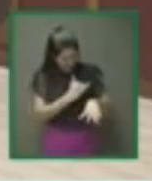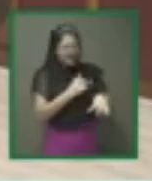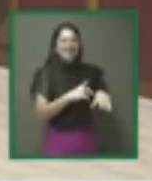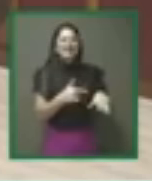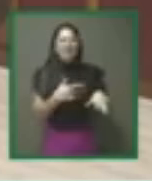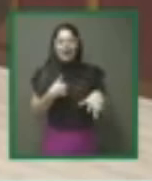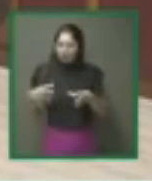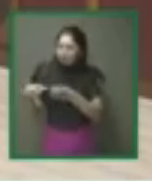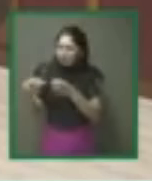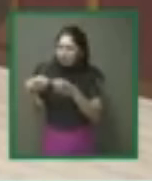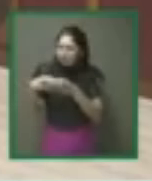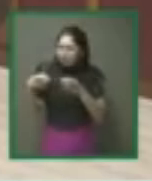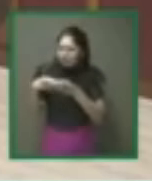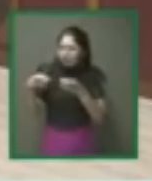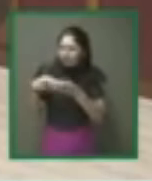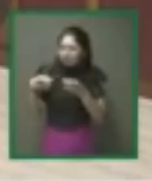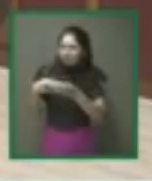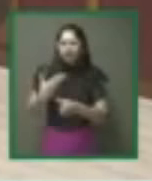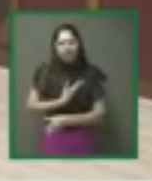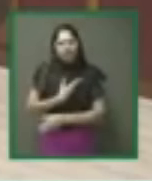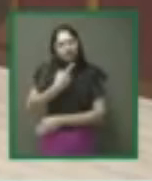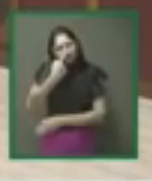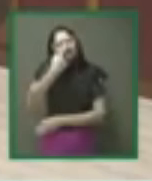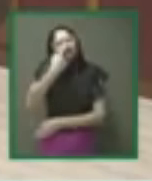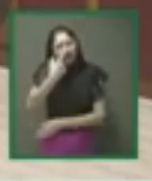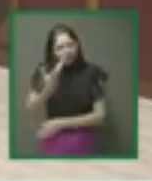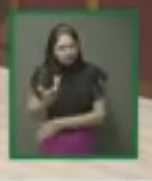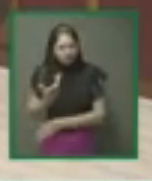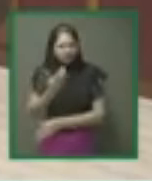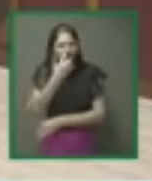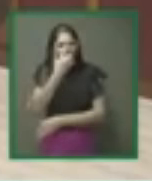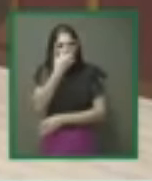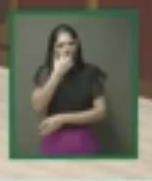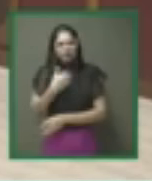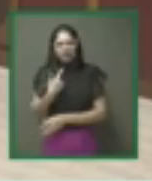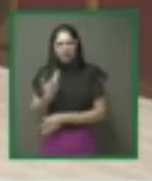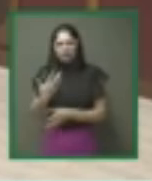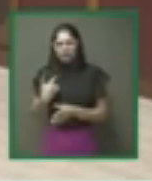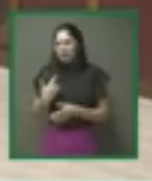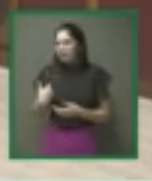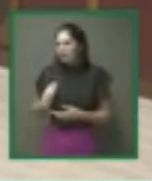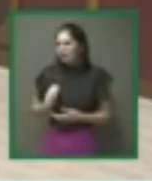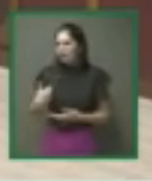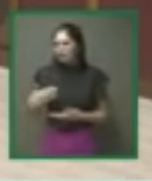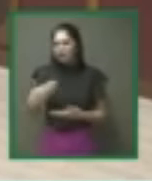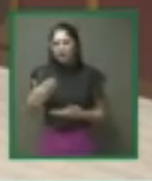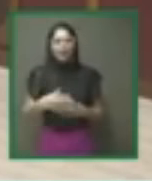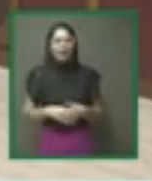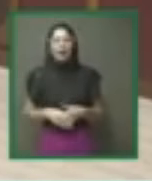ciclo de amizades. Eles já eram amigos próximos, né? Tá. Cheio deixa eu perguntar, de brigas, perguntar uma de coisa para você aqui,